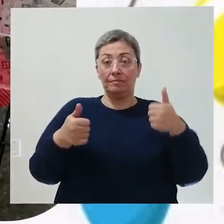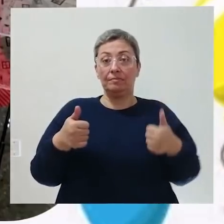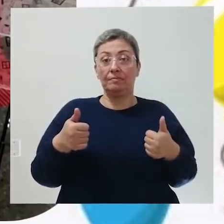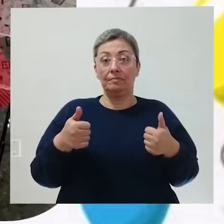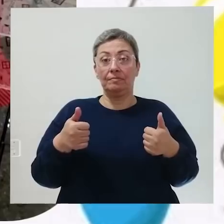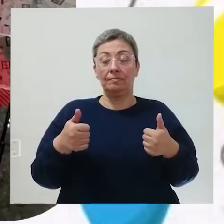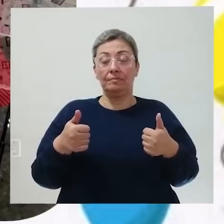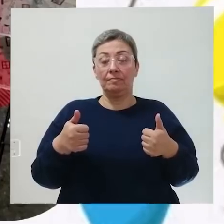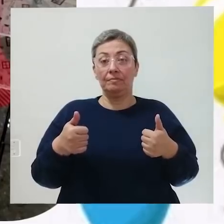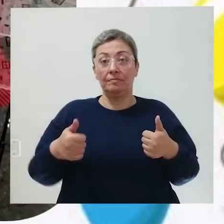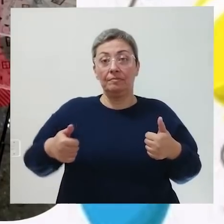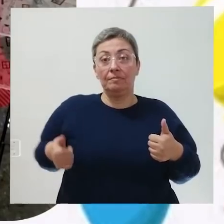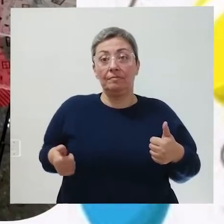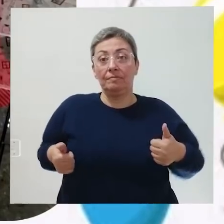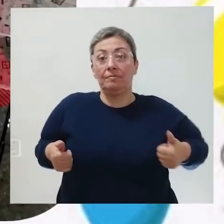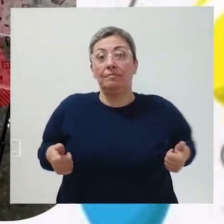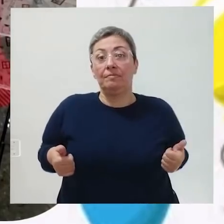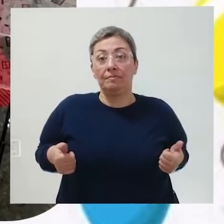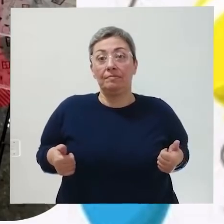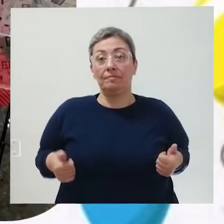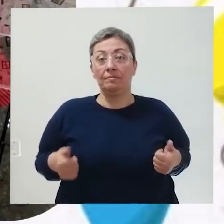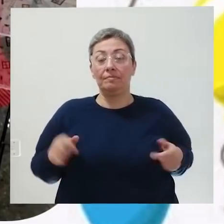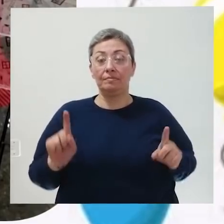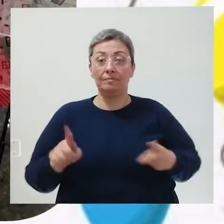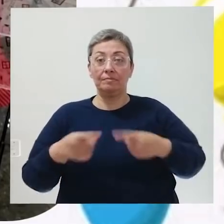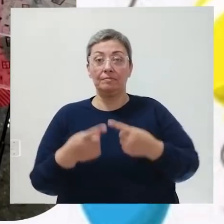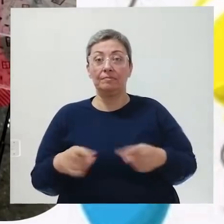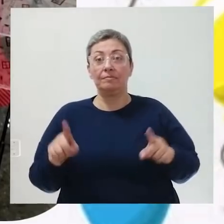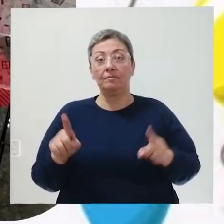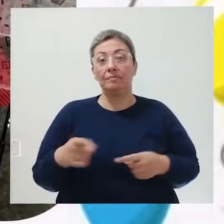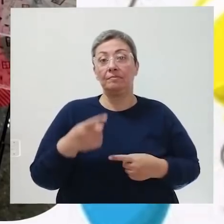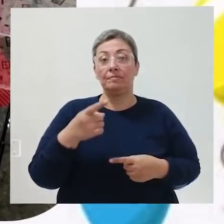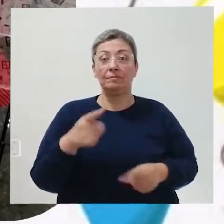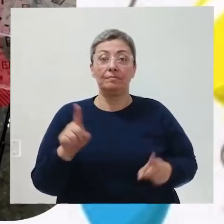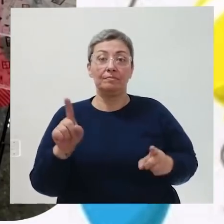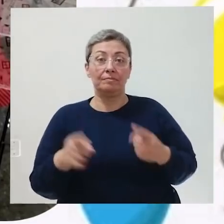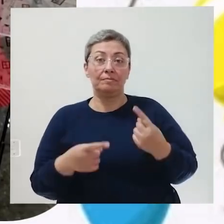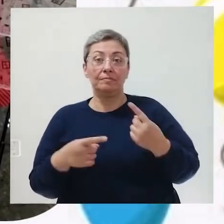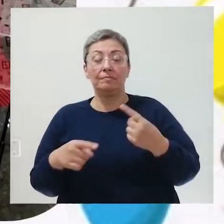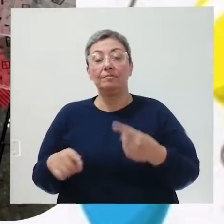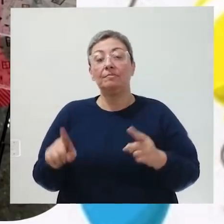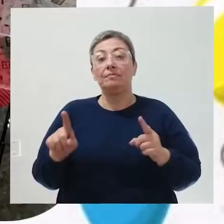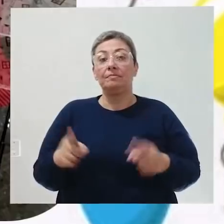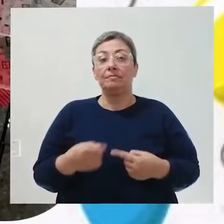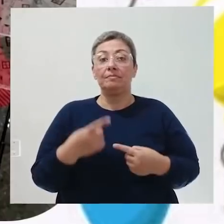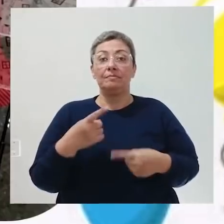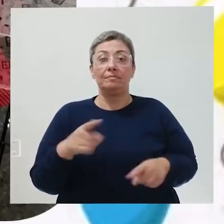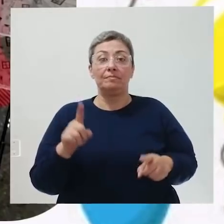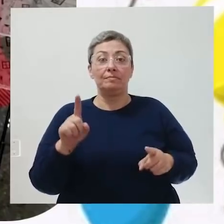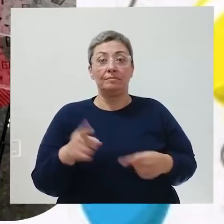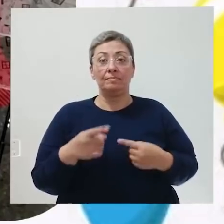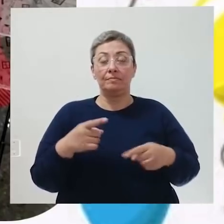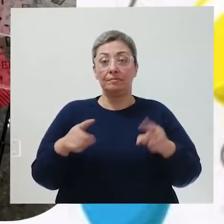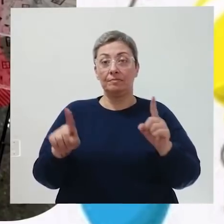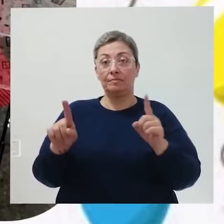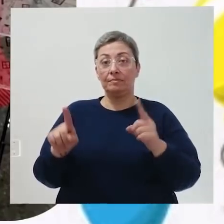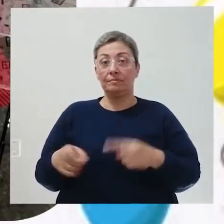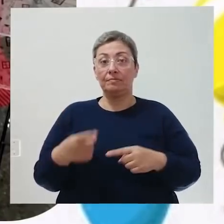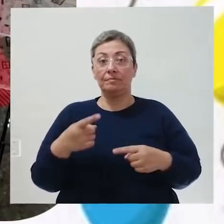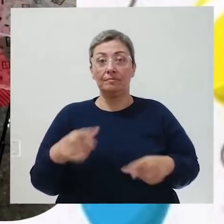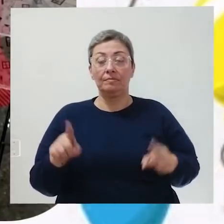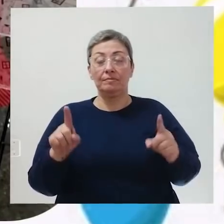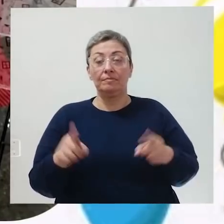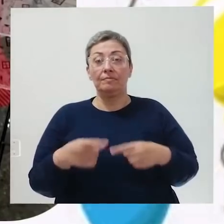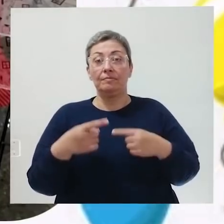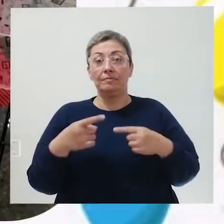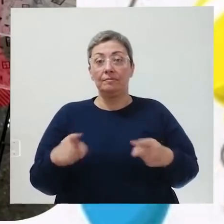trás, e mais pra trás, tchu-tchu-tchá, tchu-tchu-tchá, tchu-tchu-tchá-tchá-tchá, tchu-tchu-tchá,